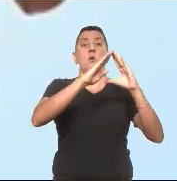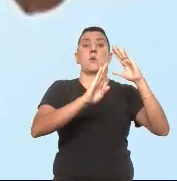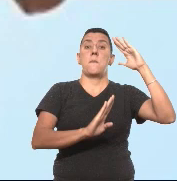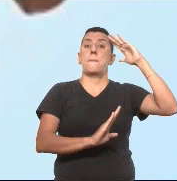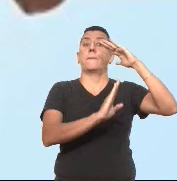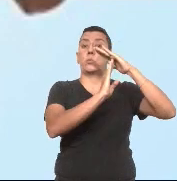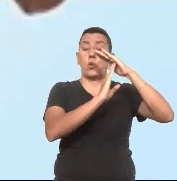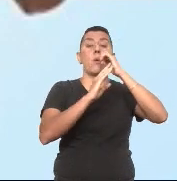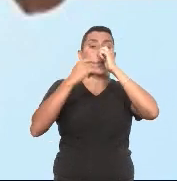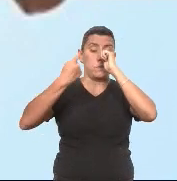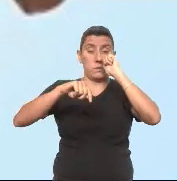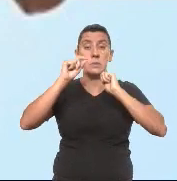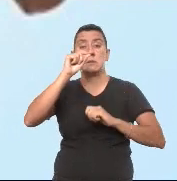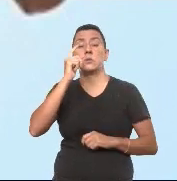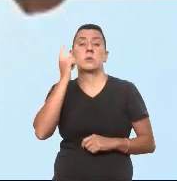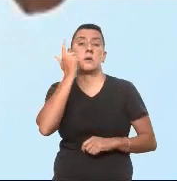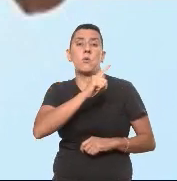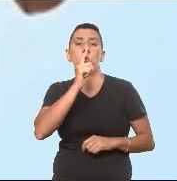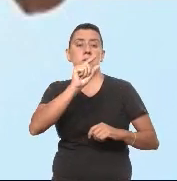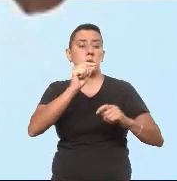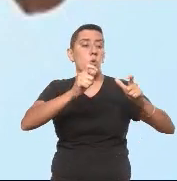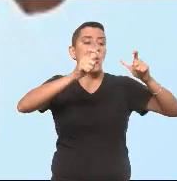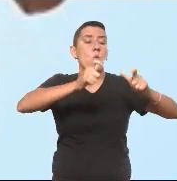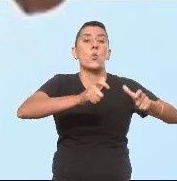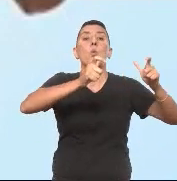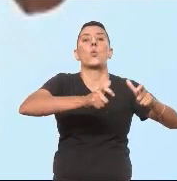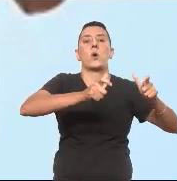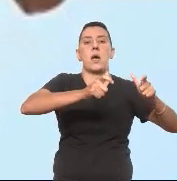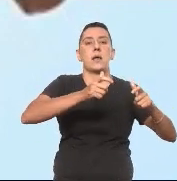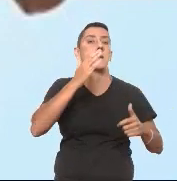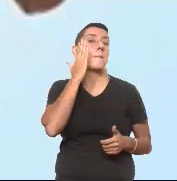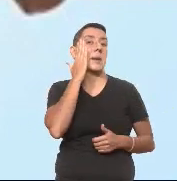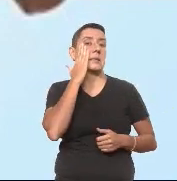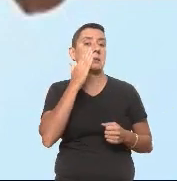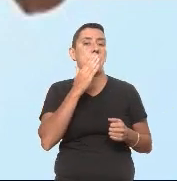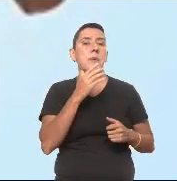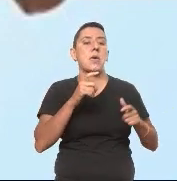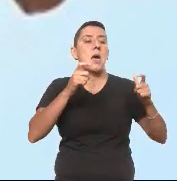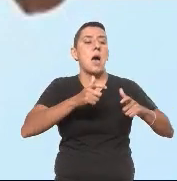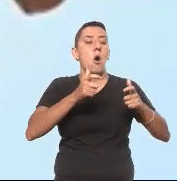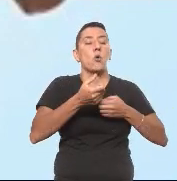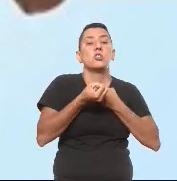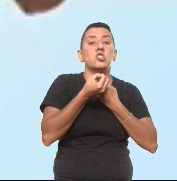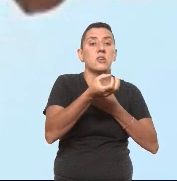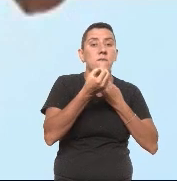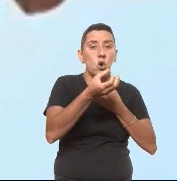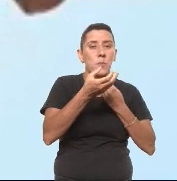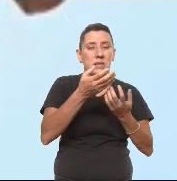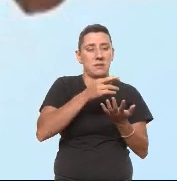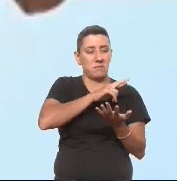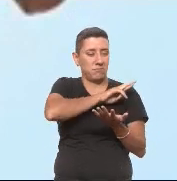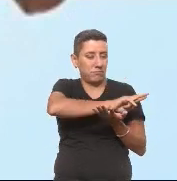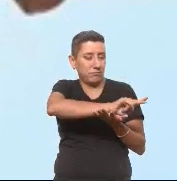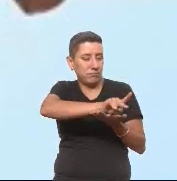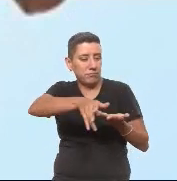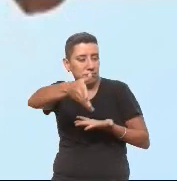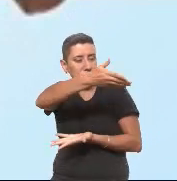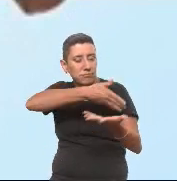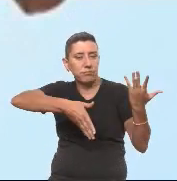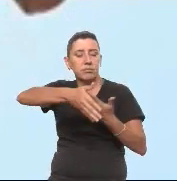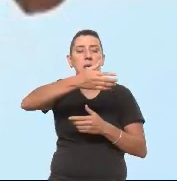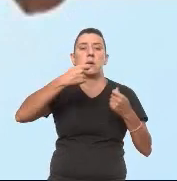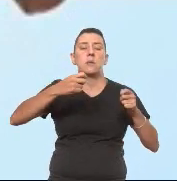tenho a demonstração de toda essa infraestrutura é de todas as informações que circulam entre uma cidade de forma